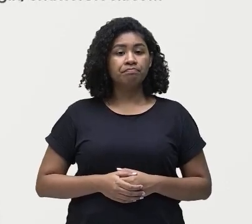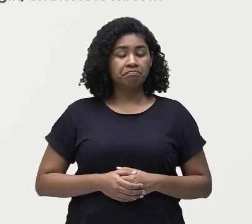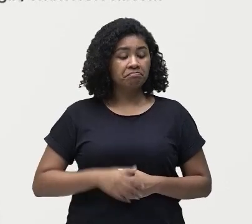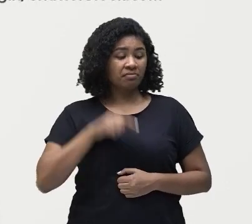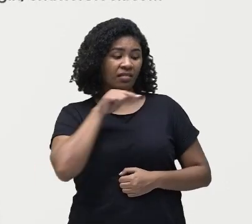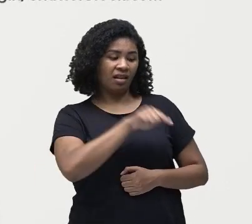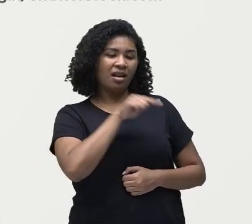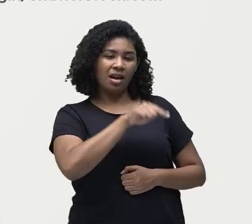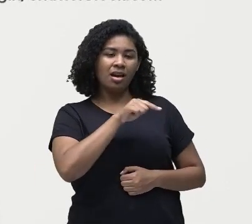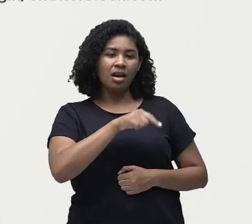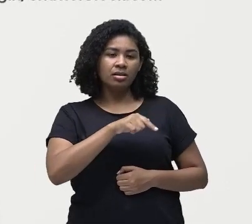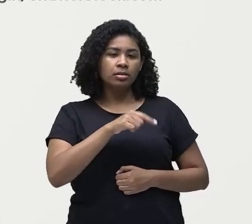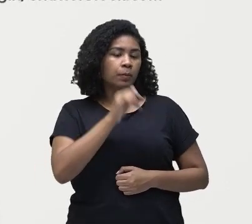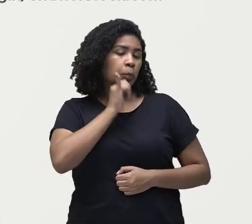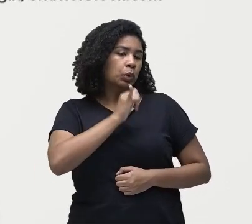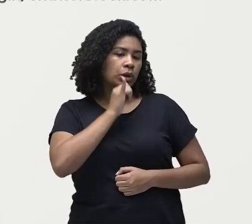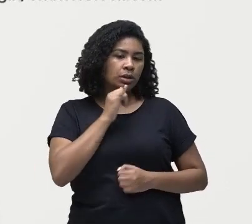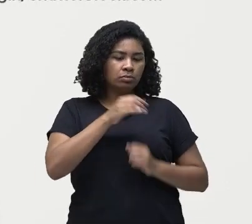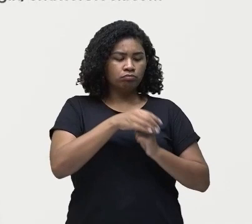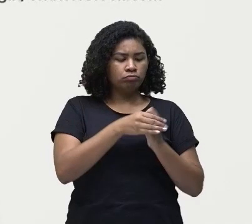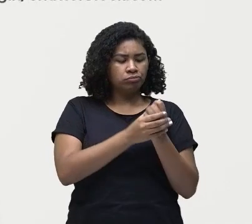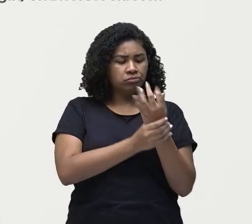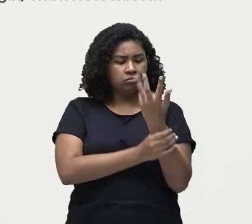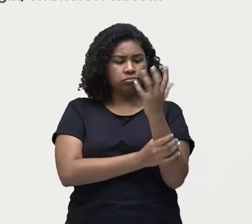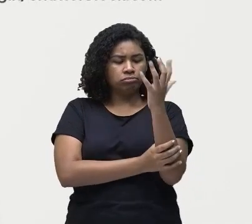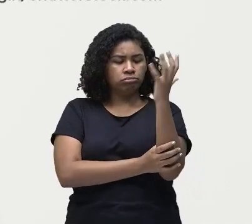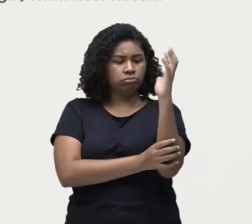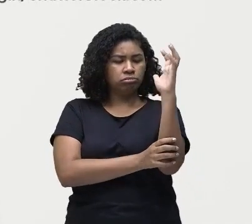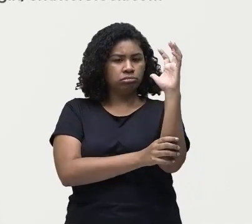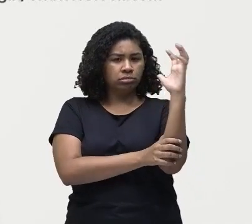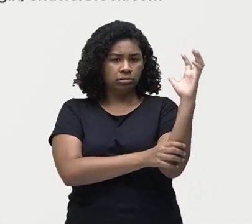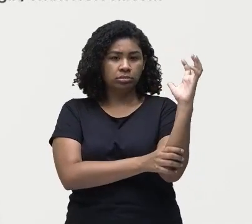fotossíntese, que é o que? A